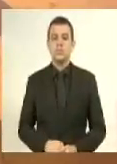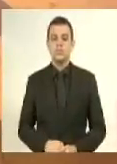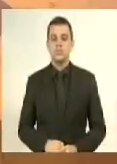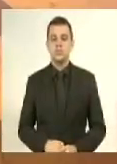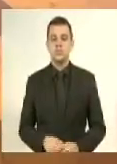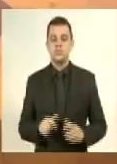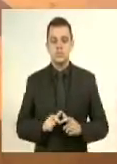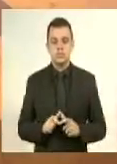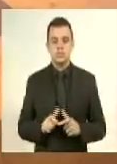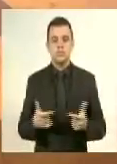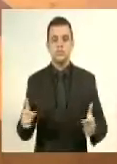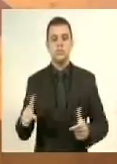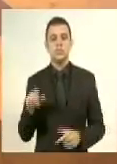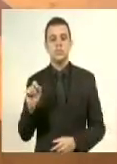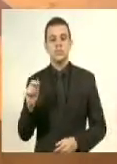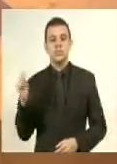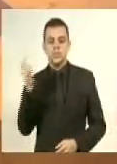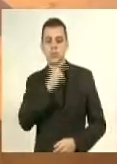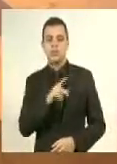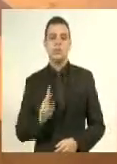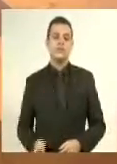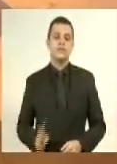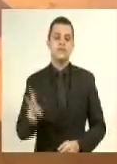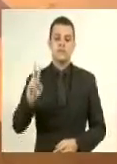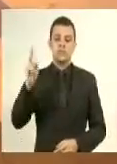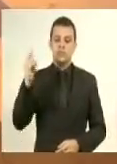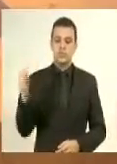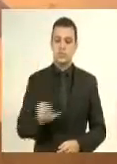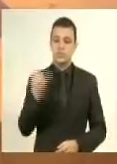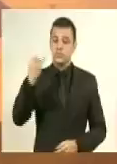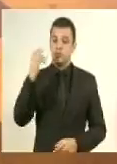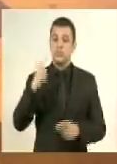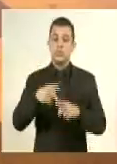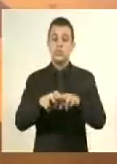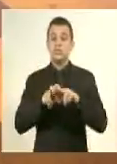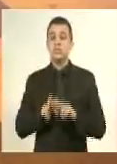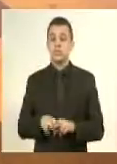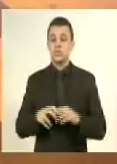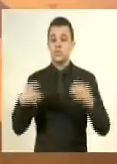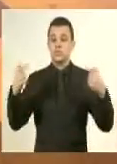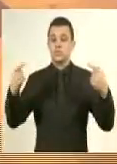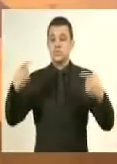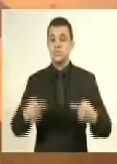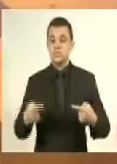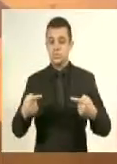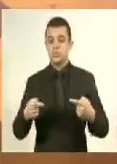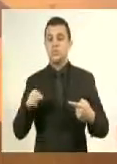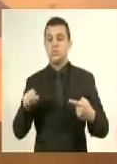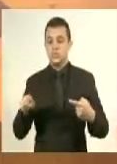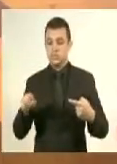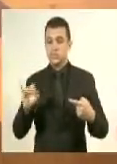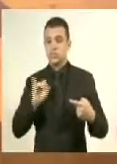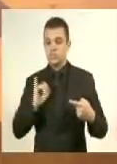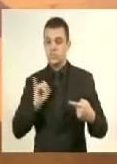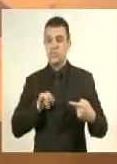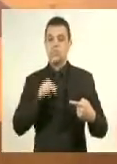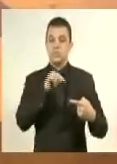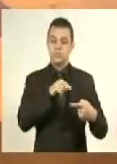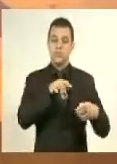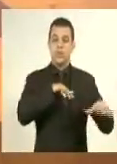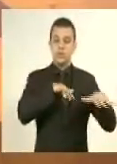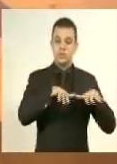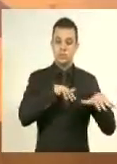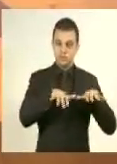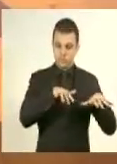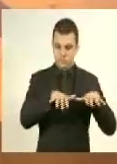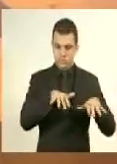aumenta o valor dessa conquista por ter sido uma decisão contra o time de futebol mais tradicional do